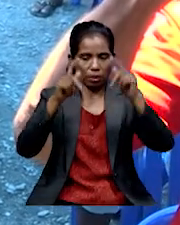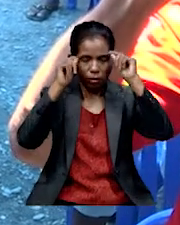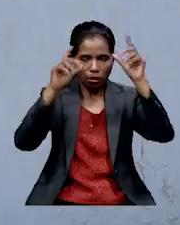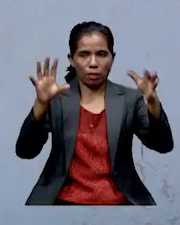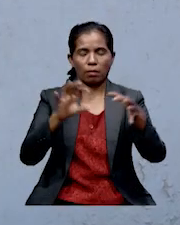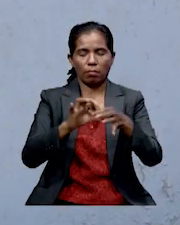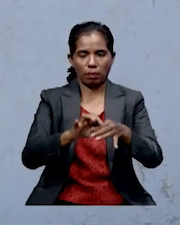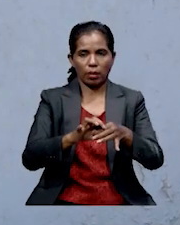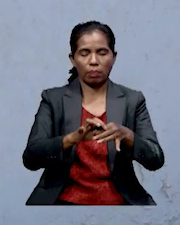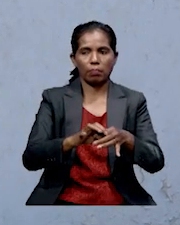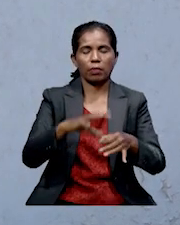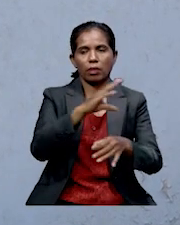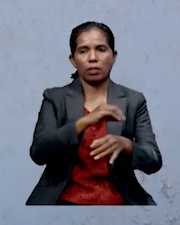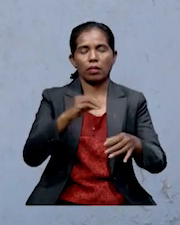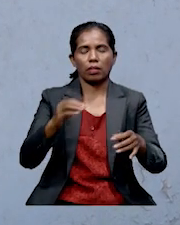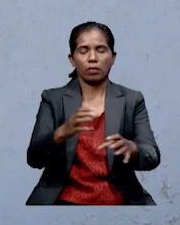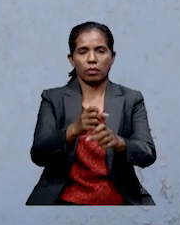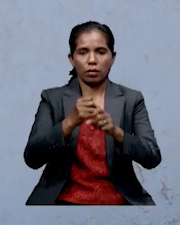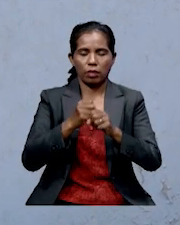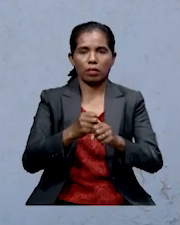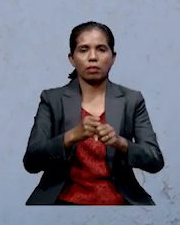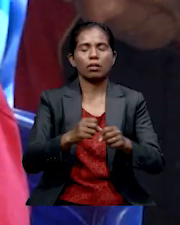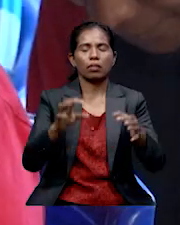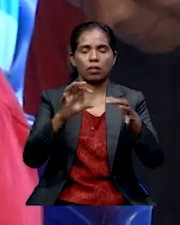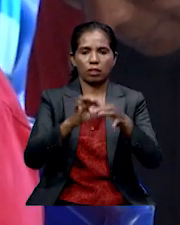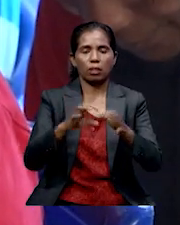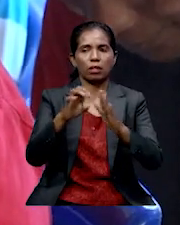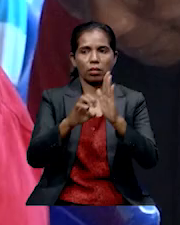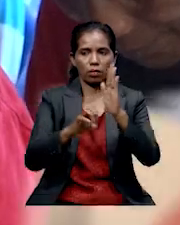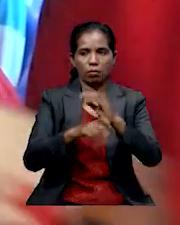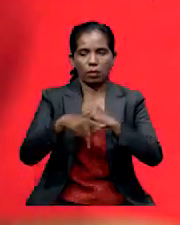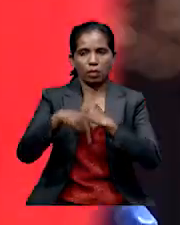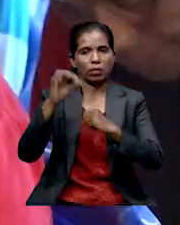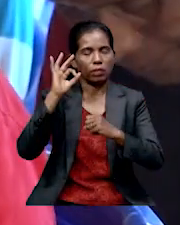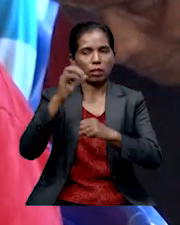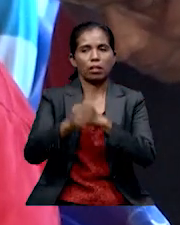Comitê Central Fretilin, no assume ou na função, órgão com a estrutura Fretilin,